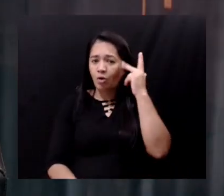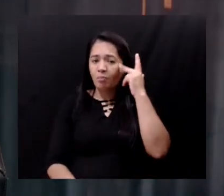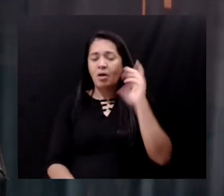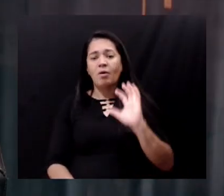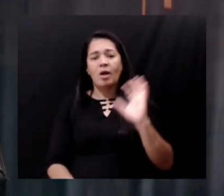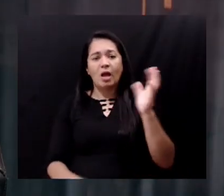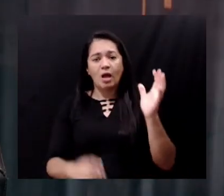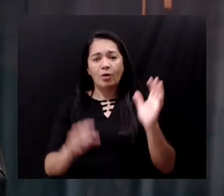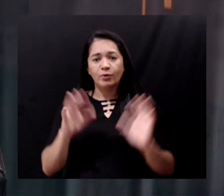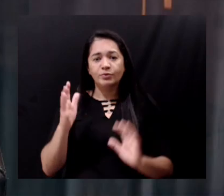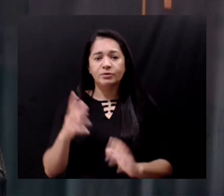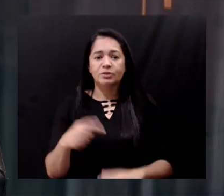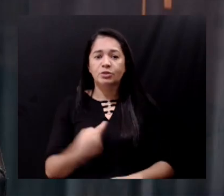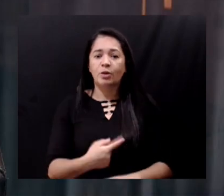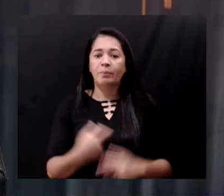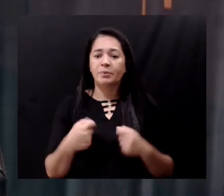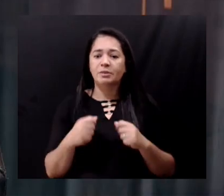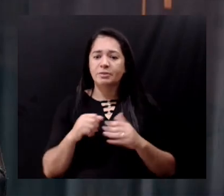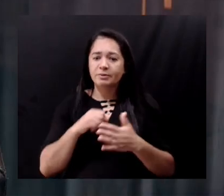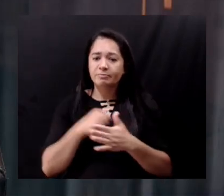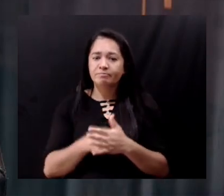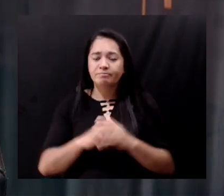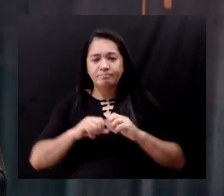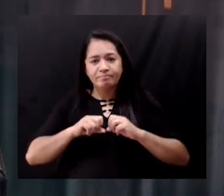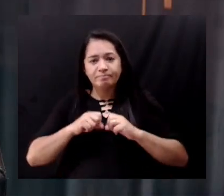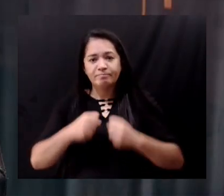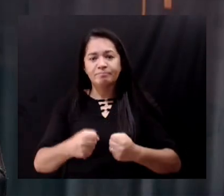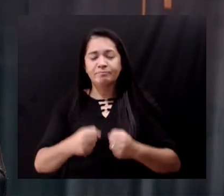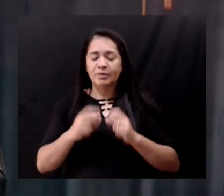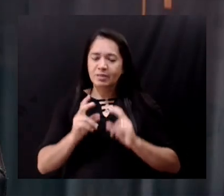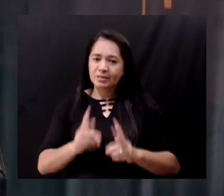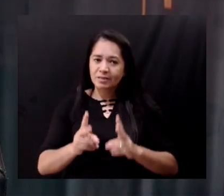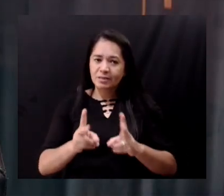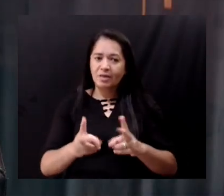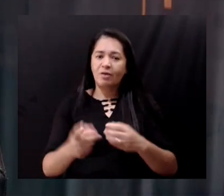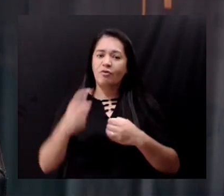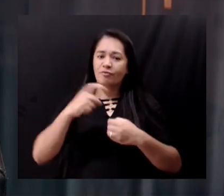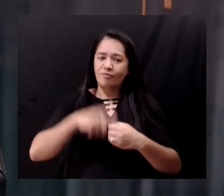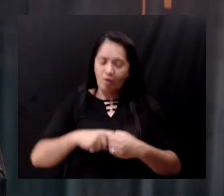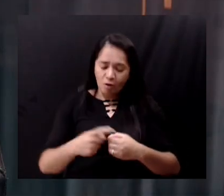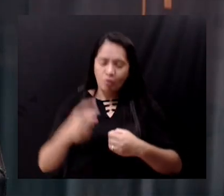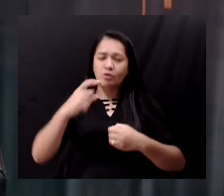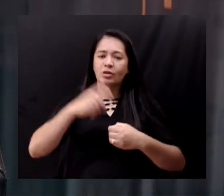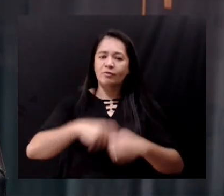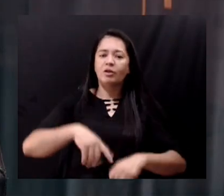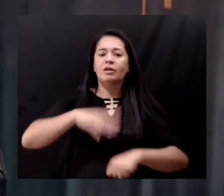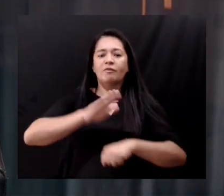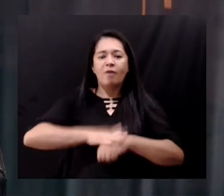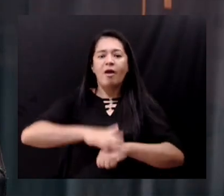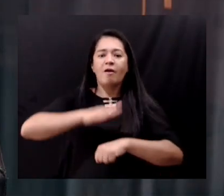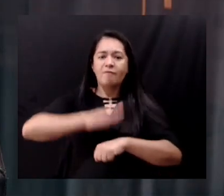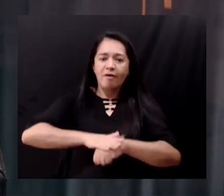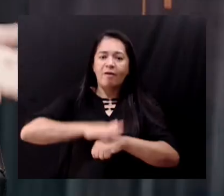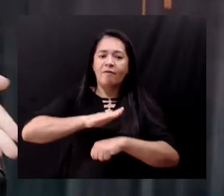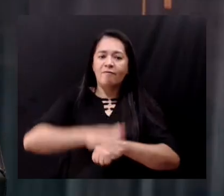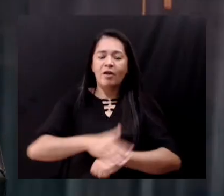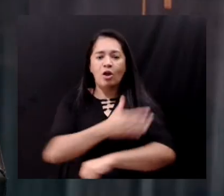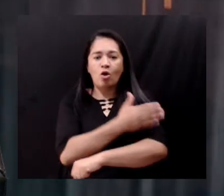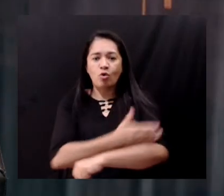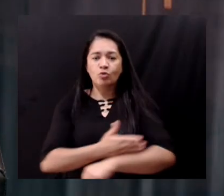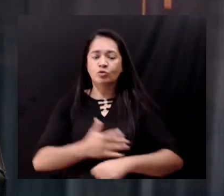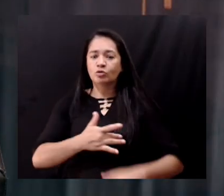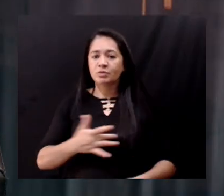sim persistir. Então, é a tal da constância. É voltar pro que a gente tem que fazer, voltar para os hábitos mais saudáveis. E assim,